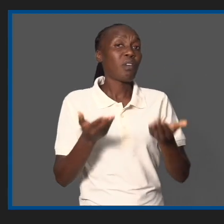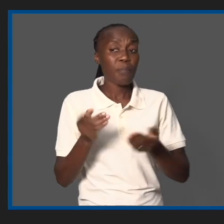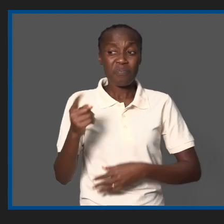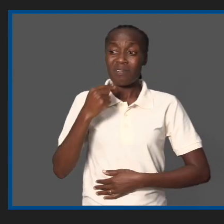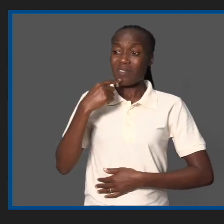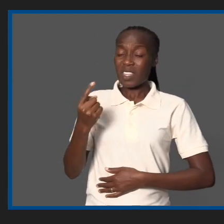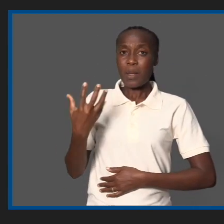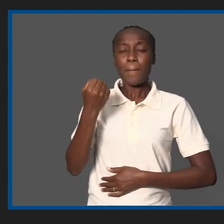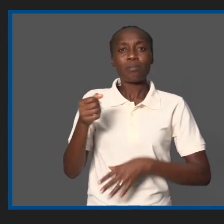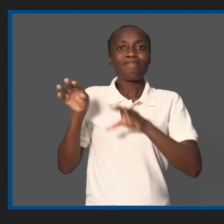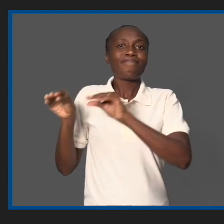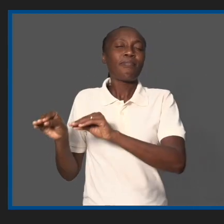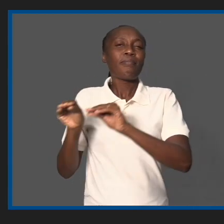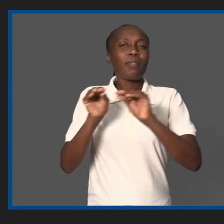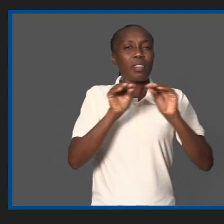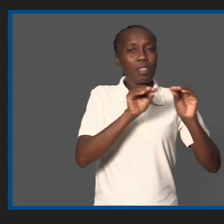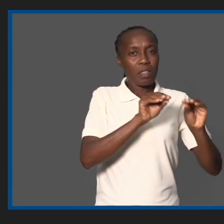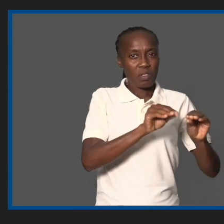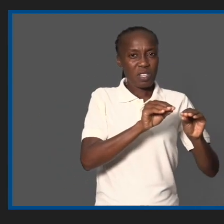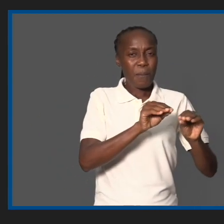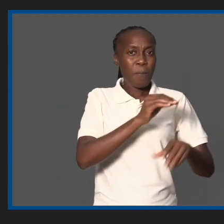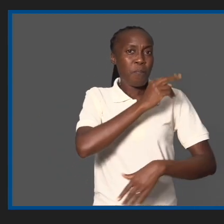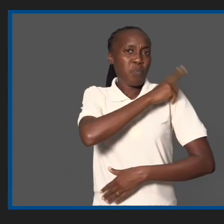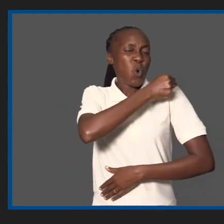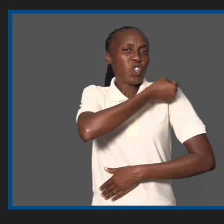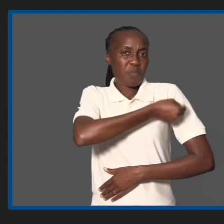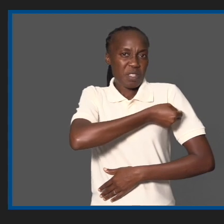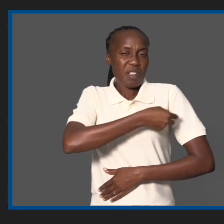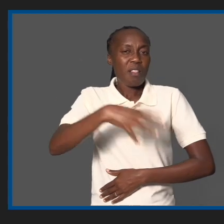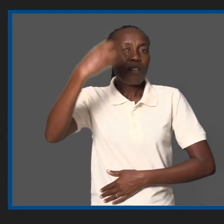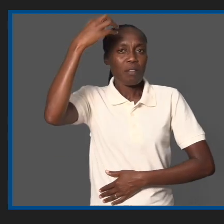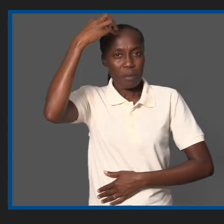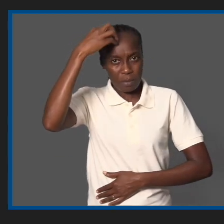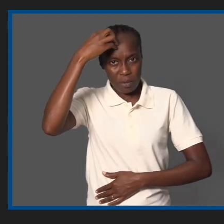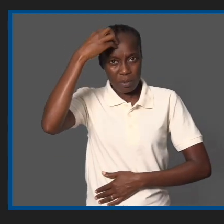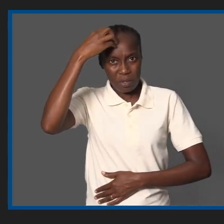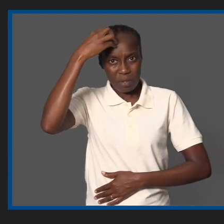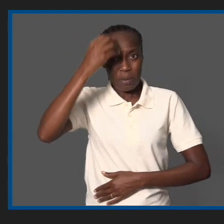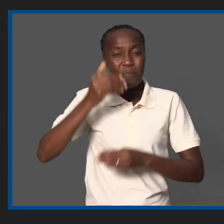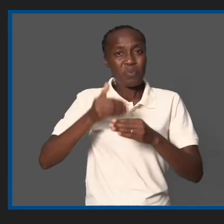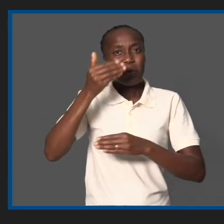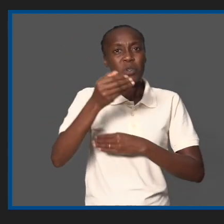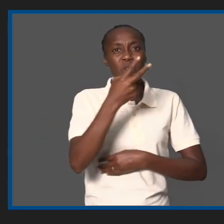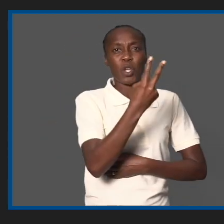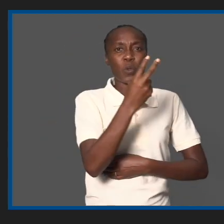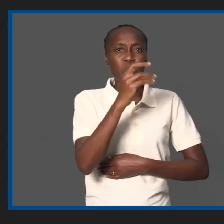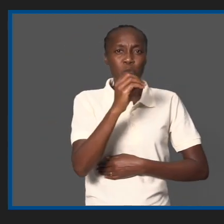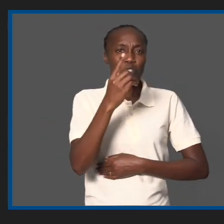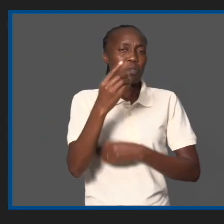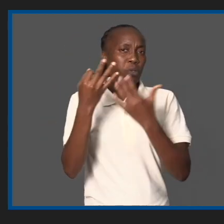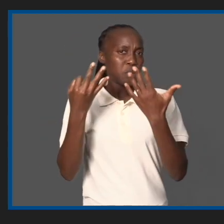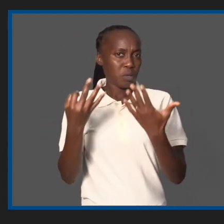disseram que vão te transferir para o hospital de Maputo. Fui parar aqui em 2018.